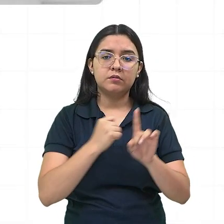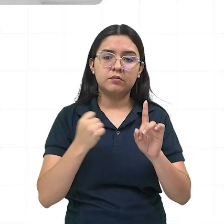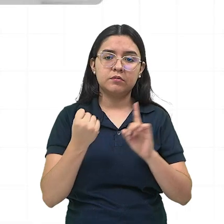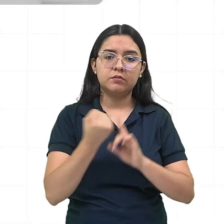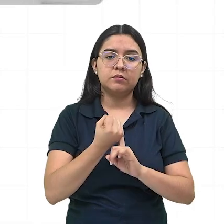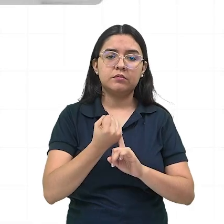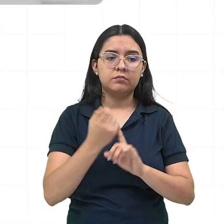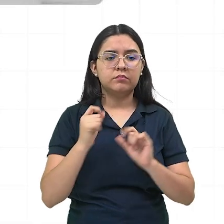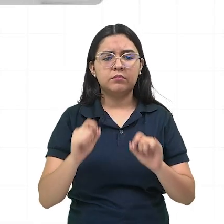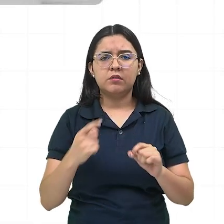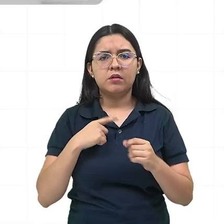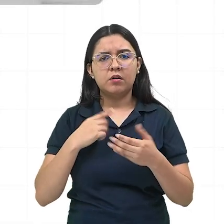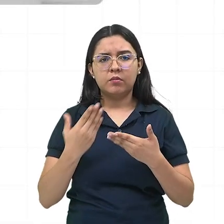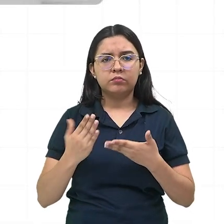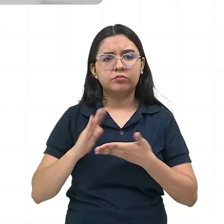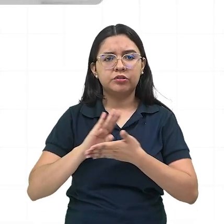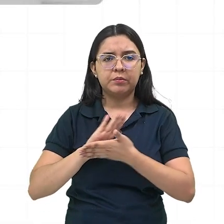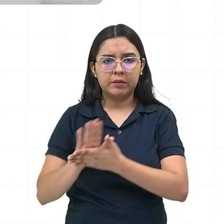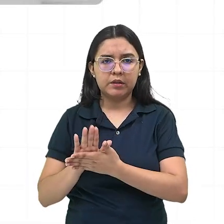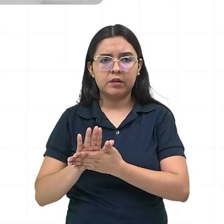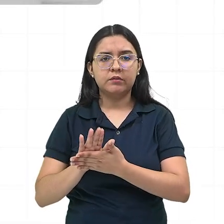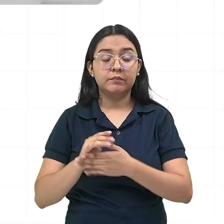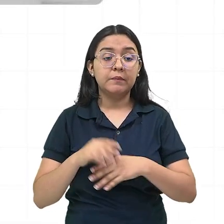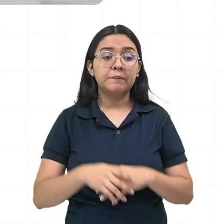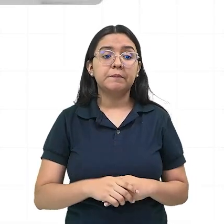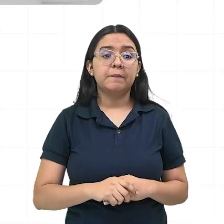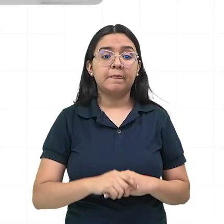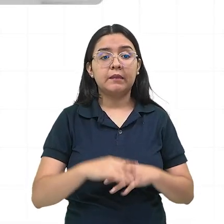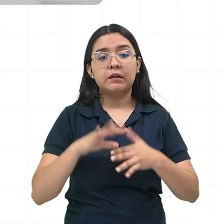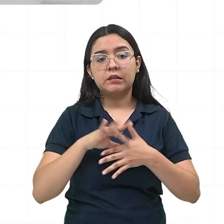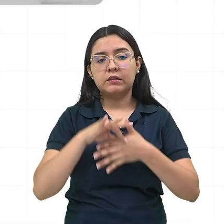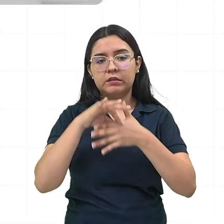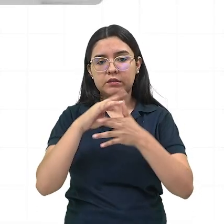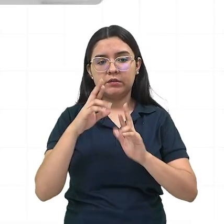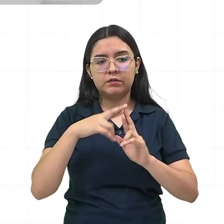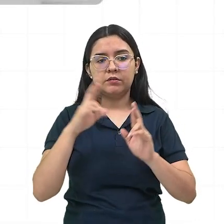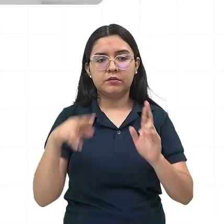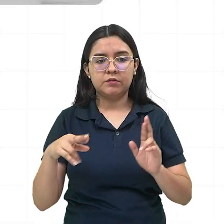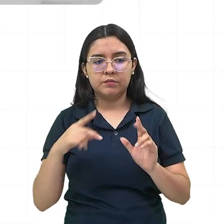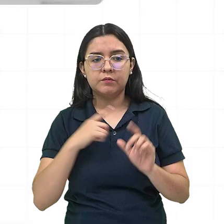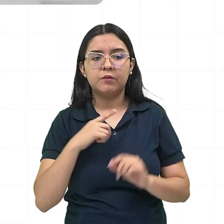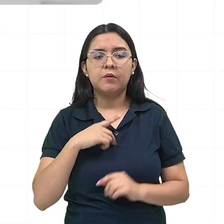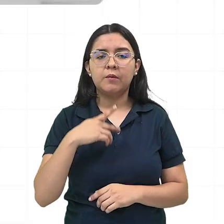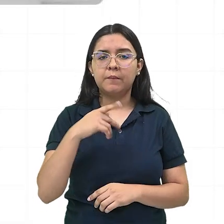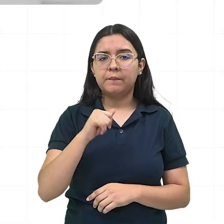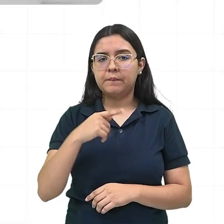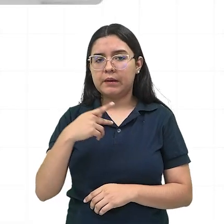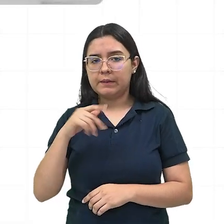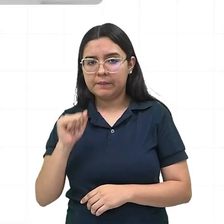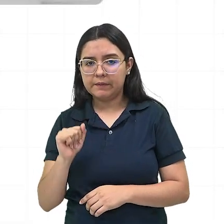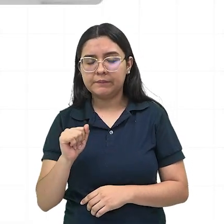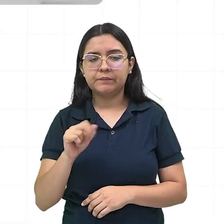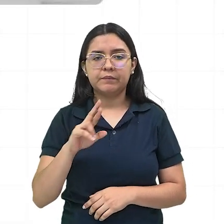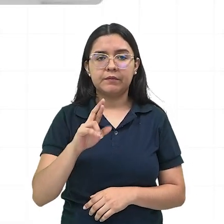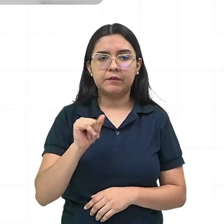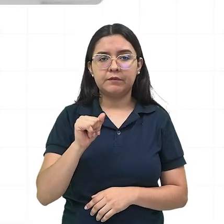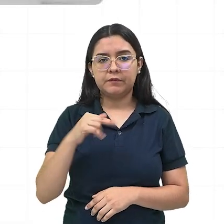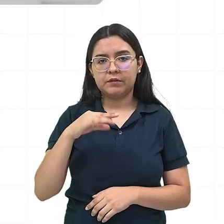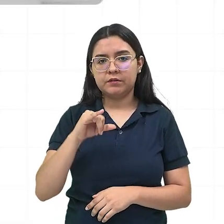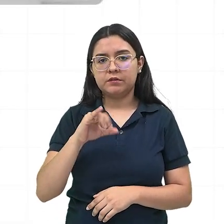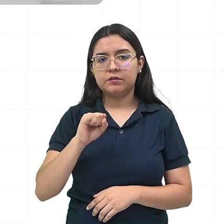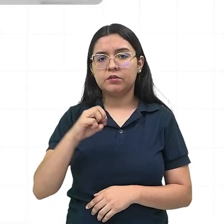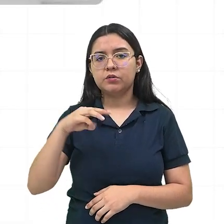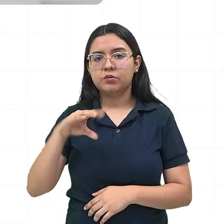não discriminar essas pessoas de cor, né? Líderes religiosos como o Papa Francisco, que faleceu há